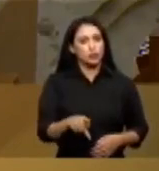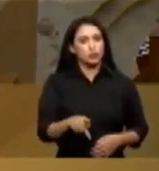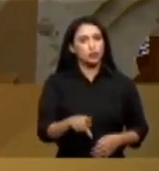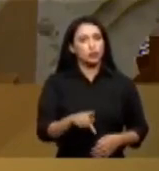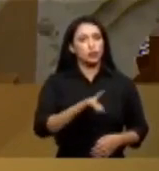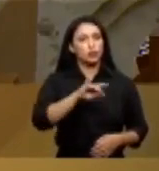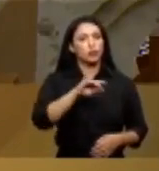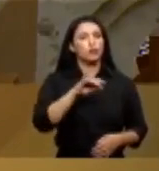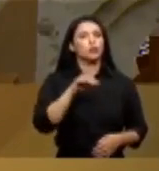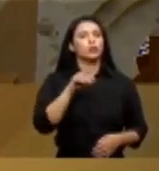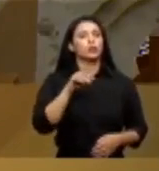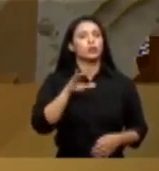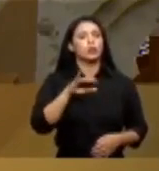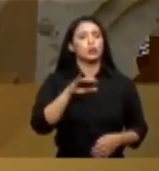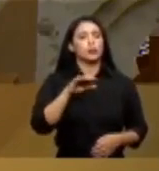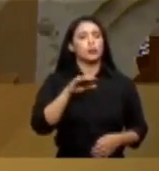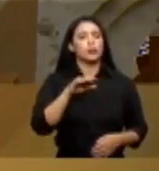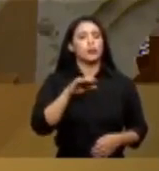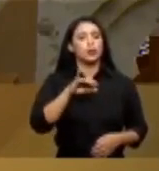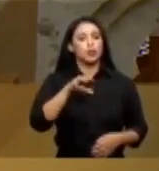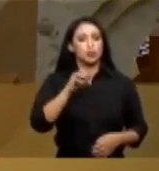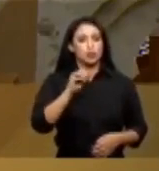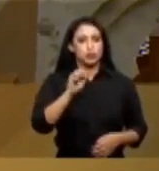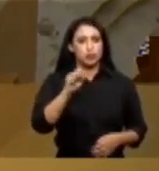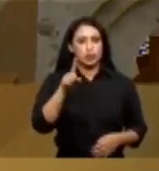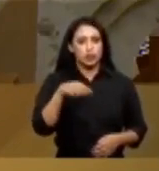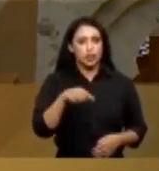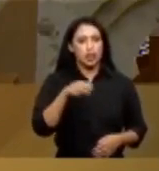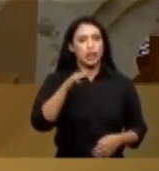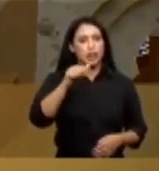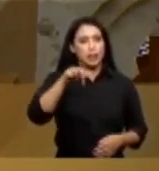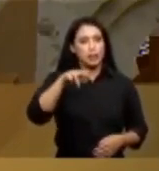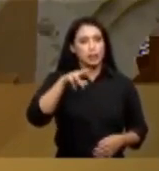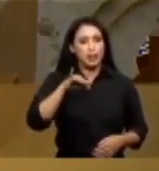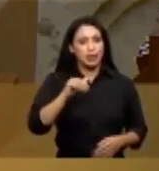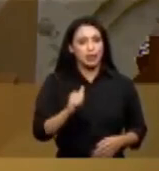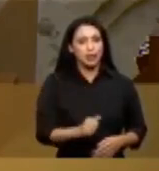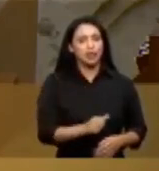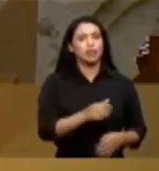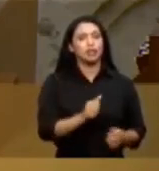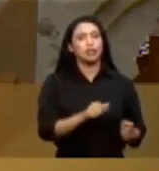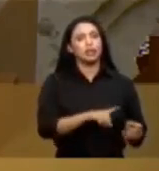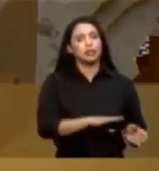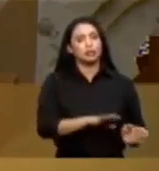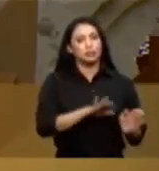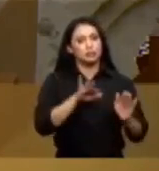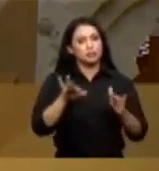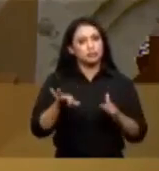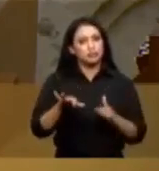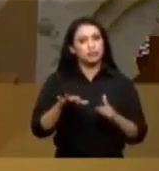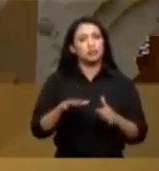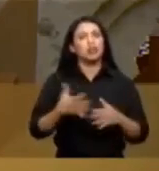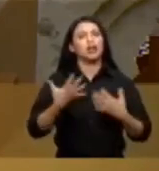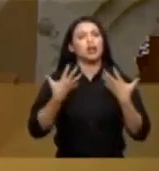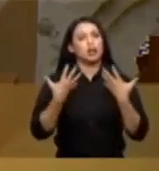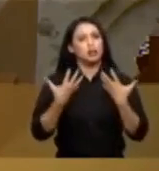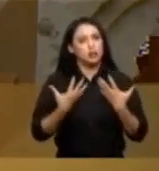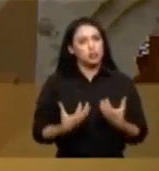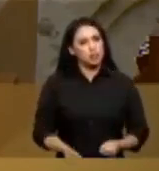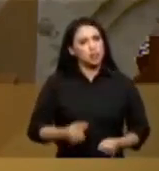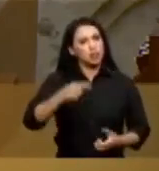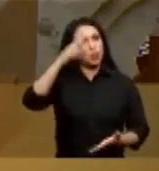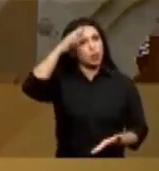professores José Celso de Mello e Maria Zenaide de Almeida Mello, voltada à tolerância,